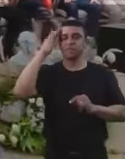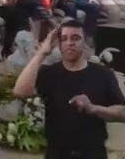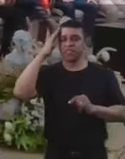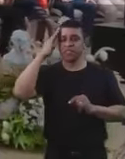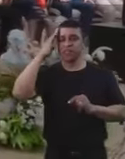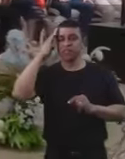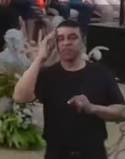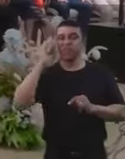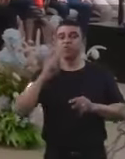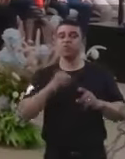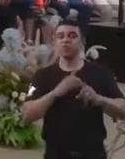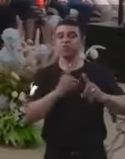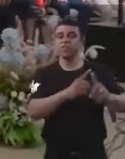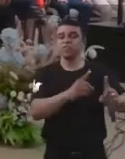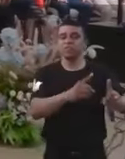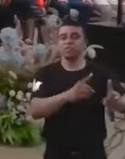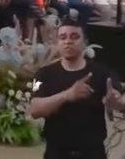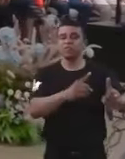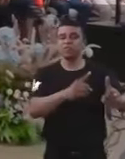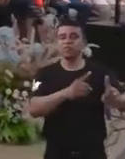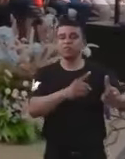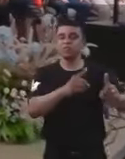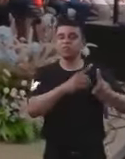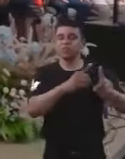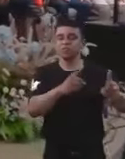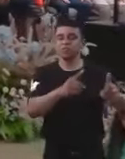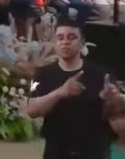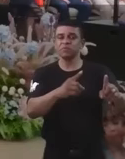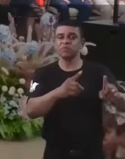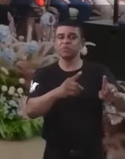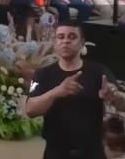comunicando. Por quê? Porque é a unção